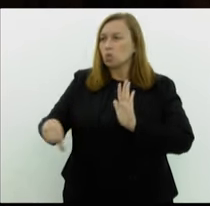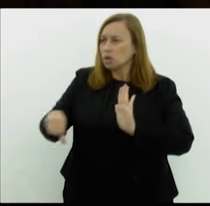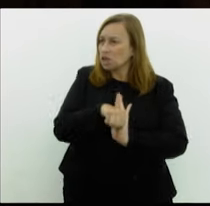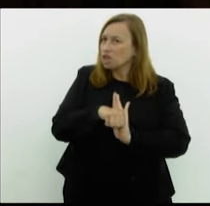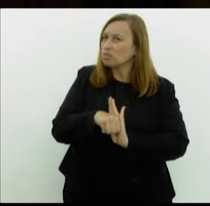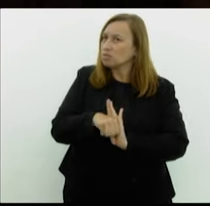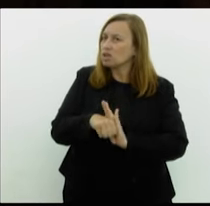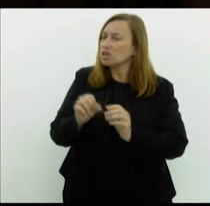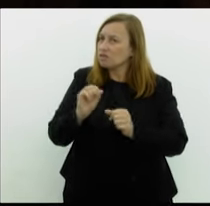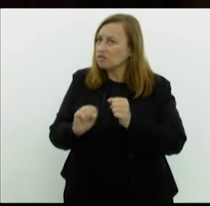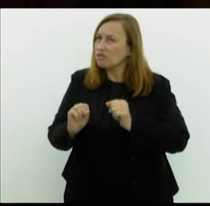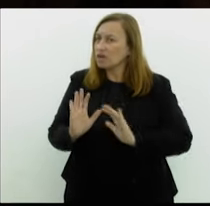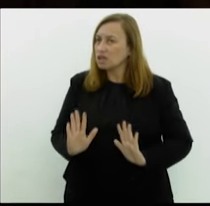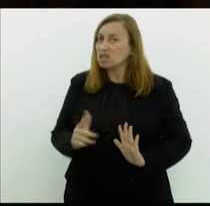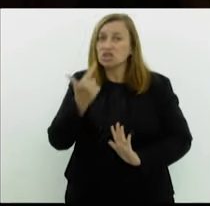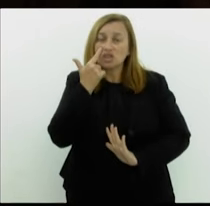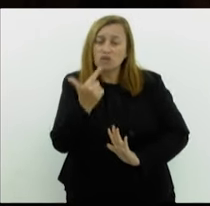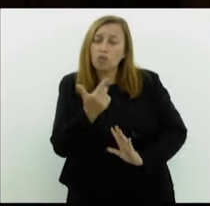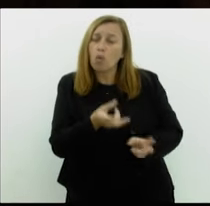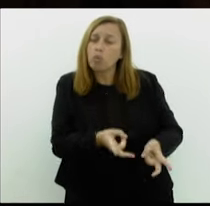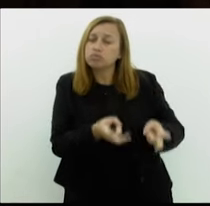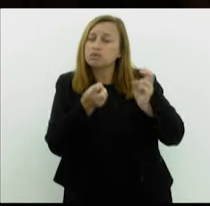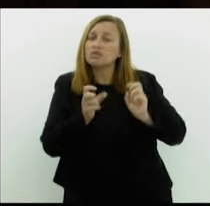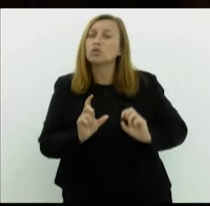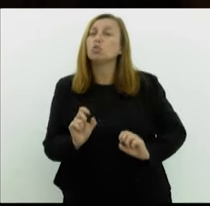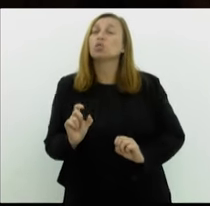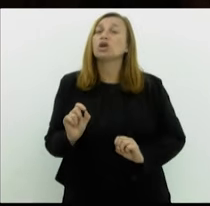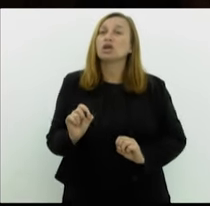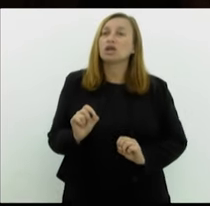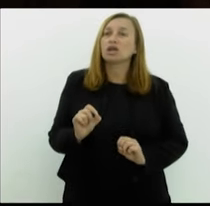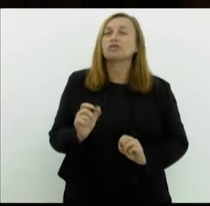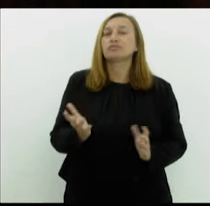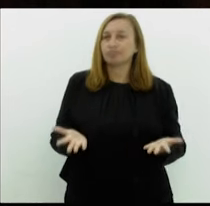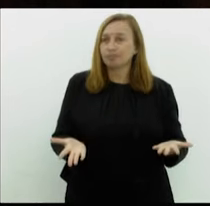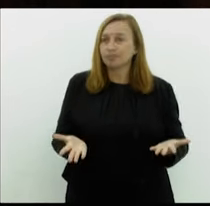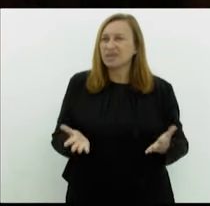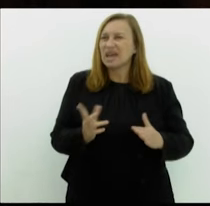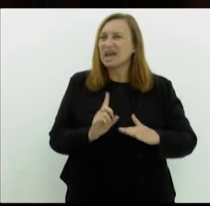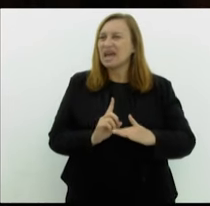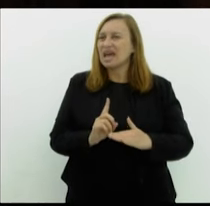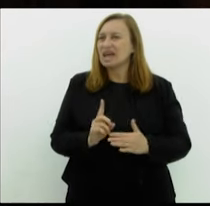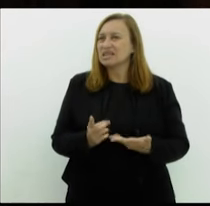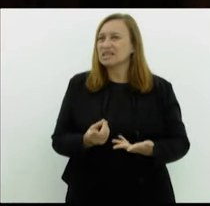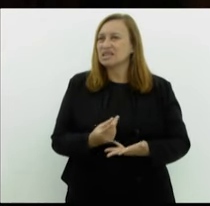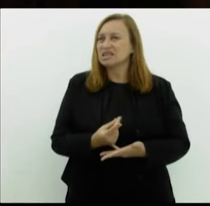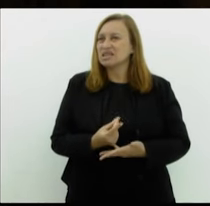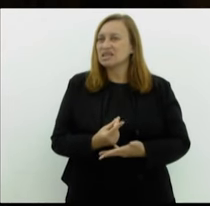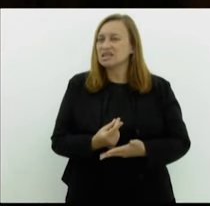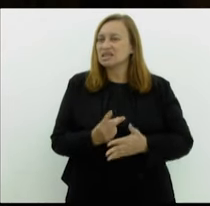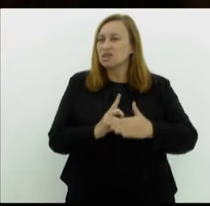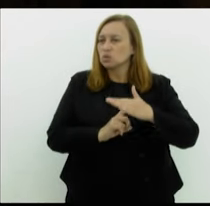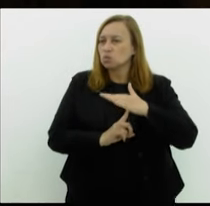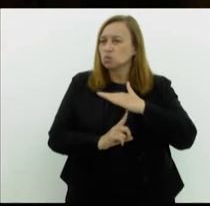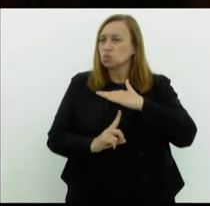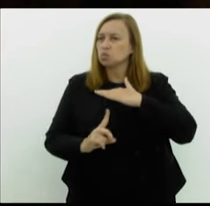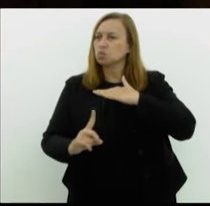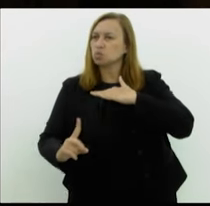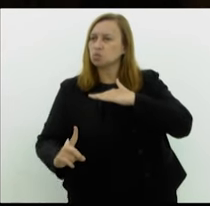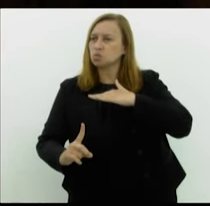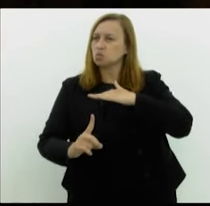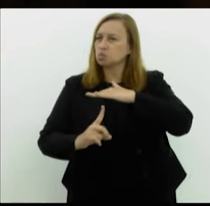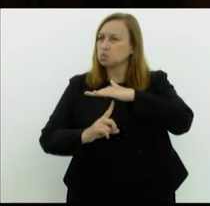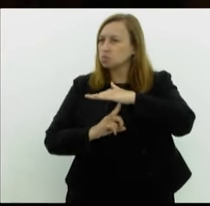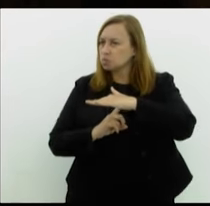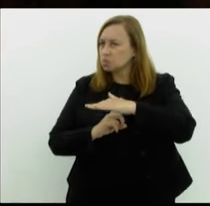cometeu. E a gente tem visto e observado que essas saidinhas tão aclamadas pelo